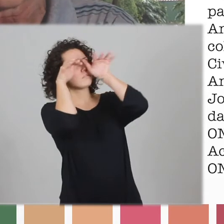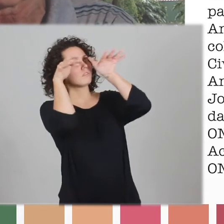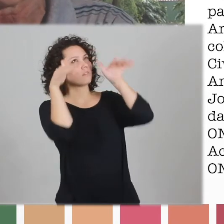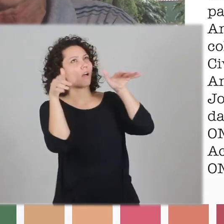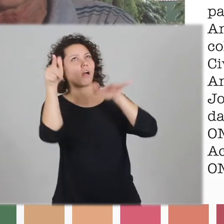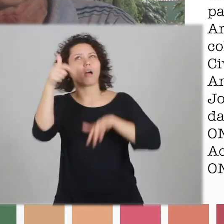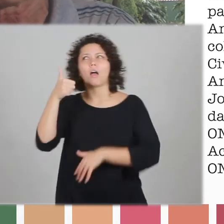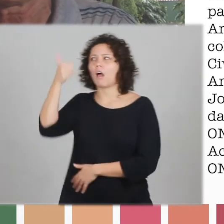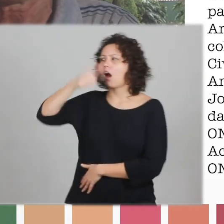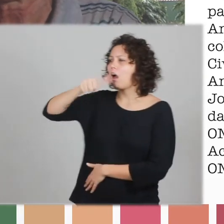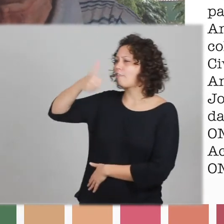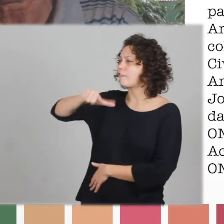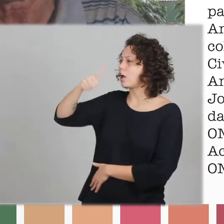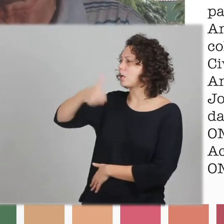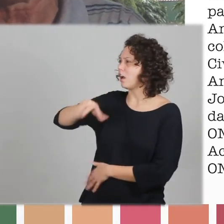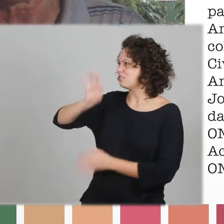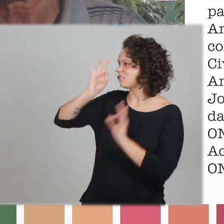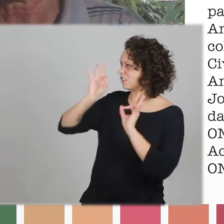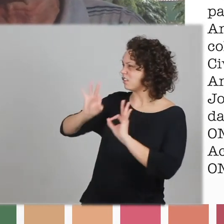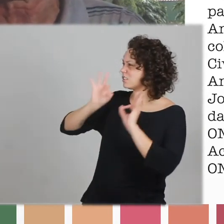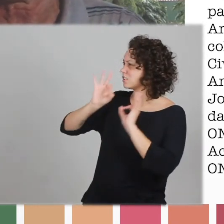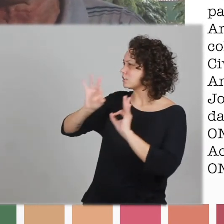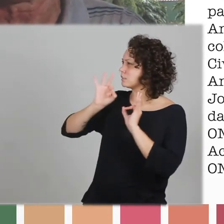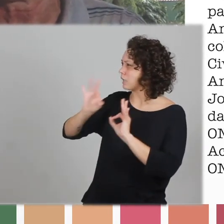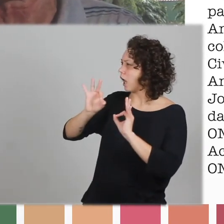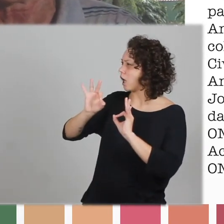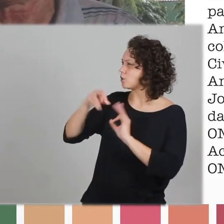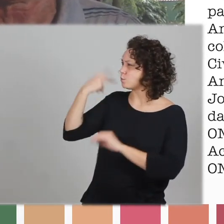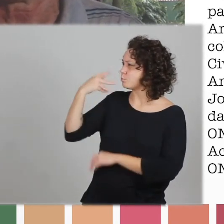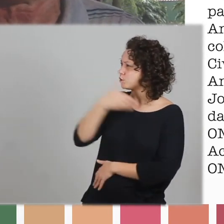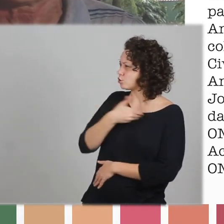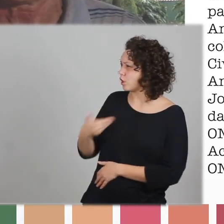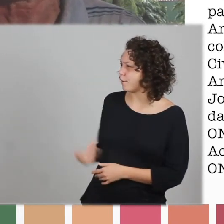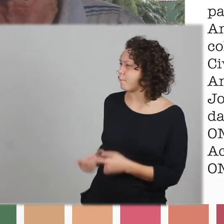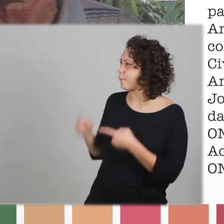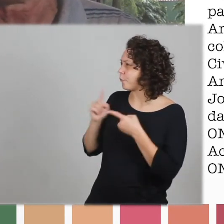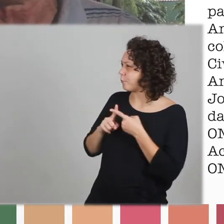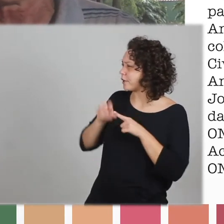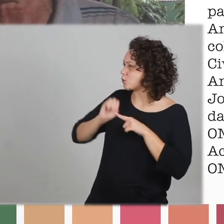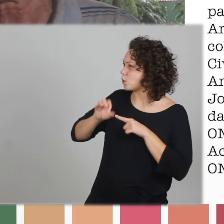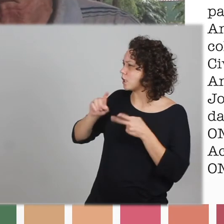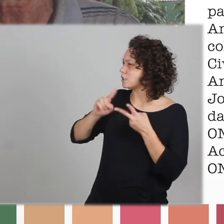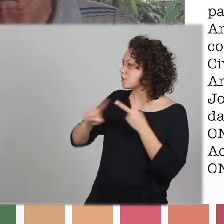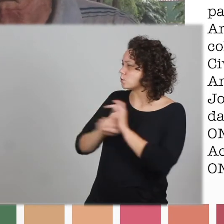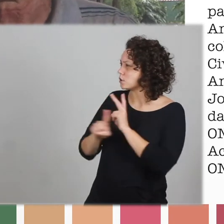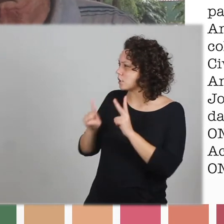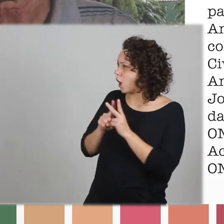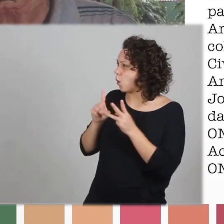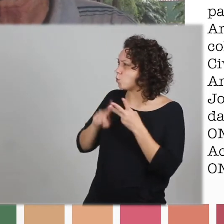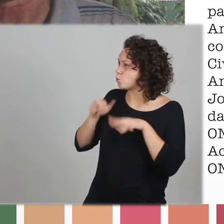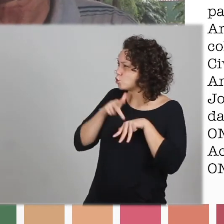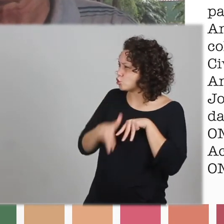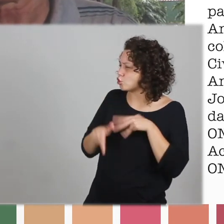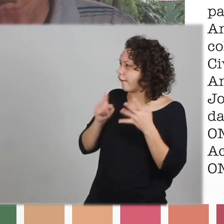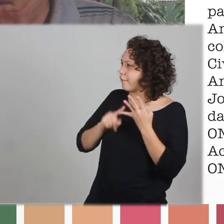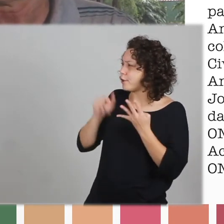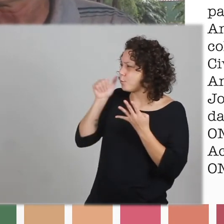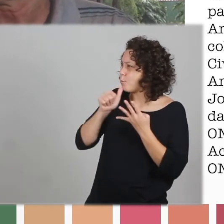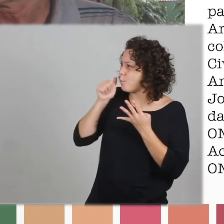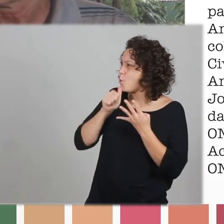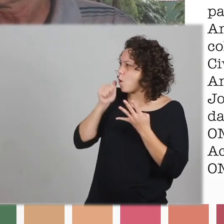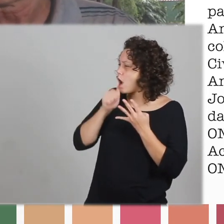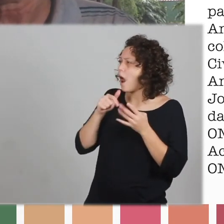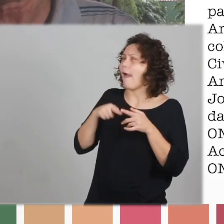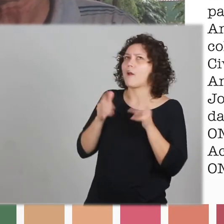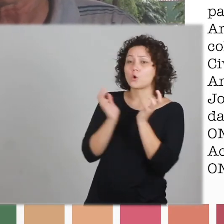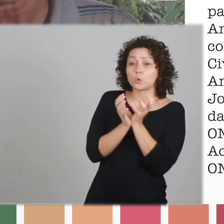integração das diferentes políticas públicas, educação, saúde, gênero, mulheres, minorias, questões